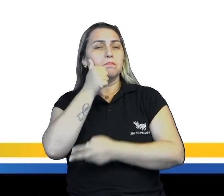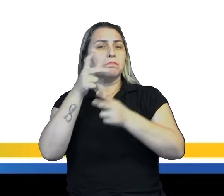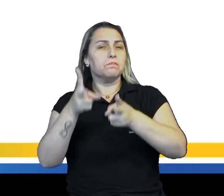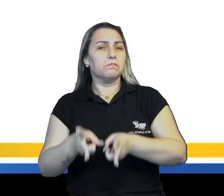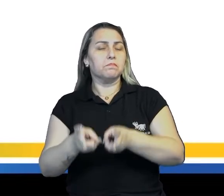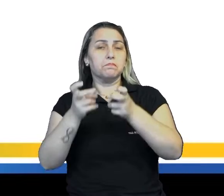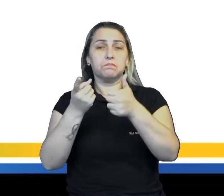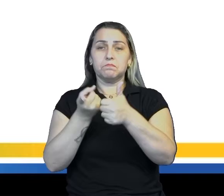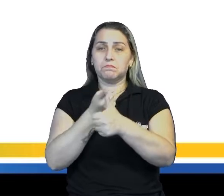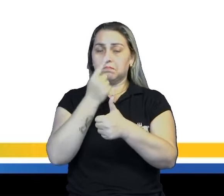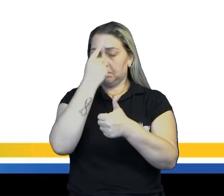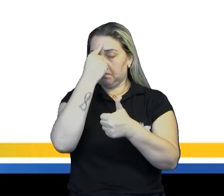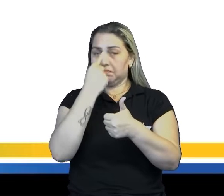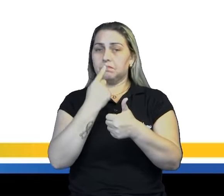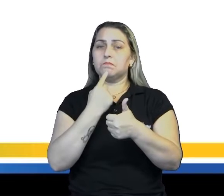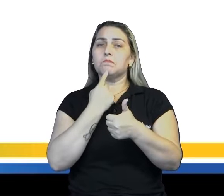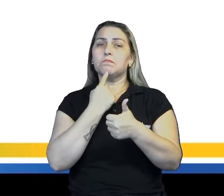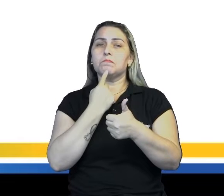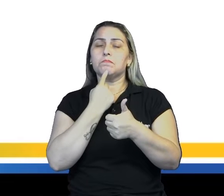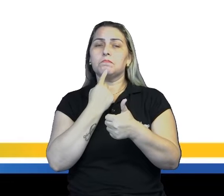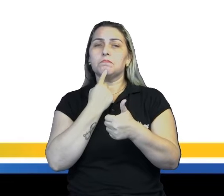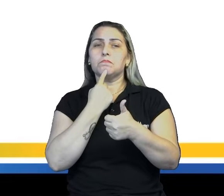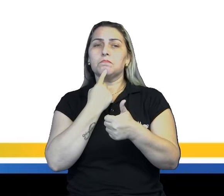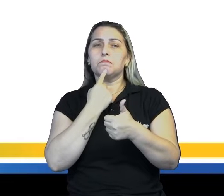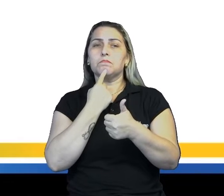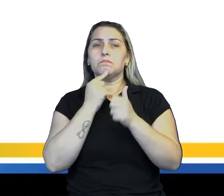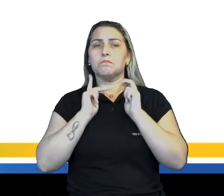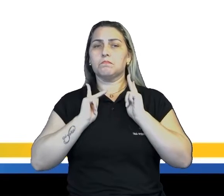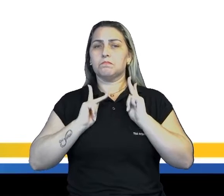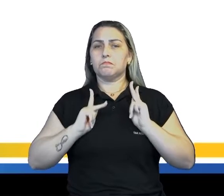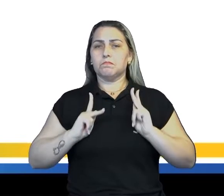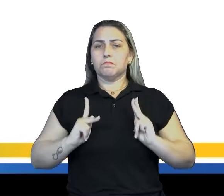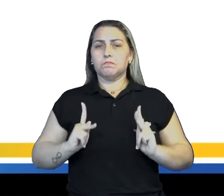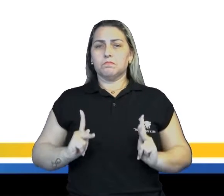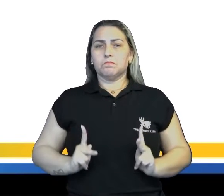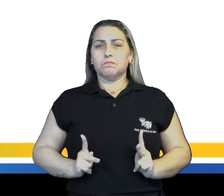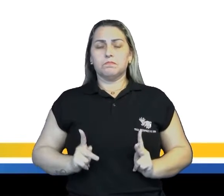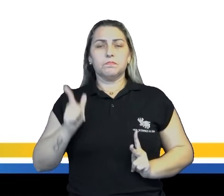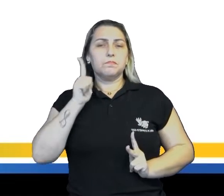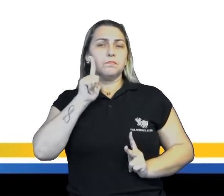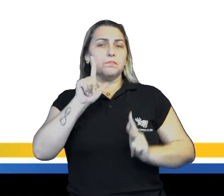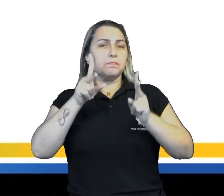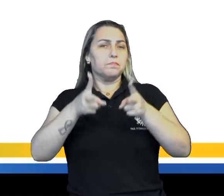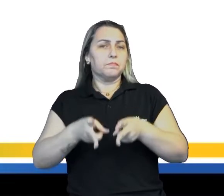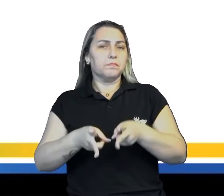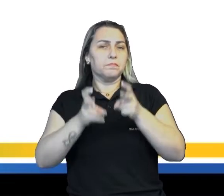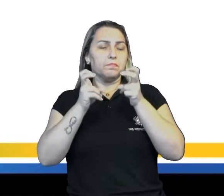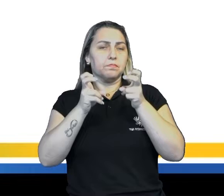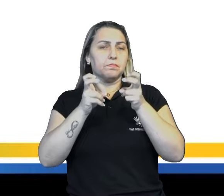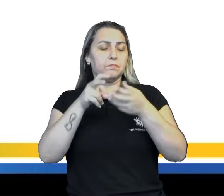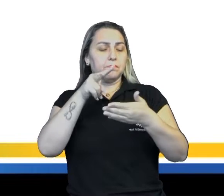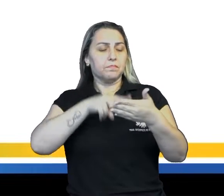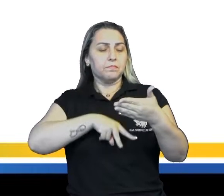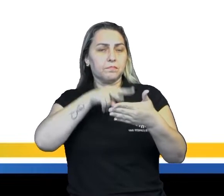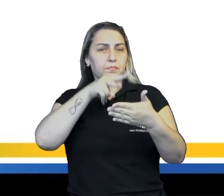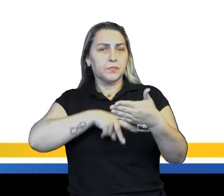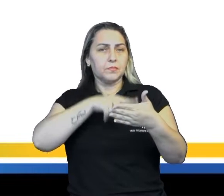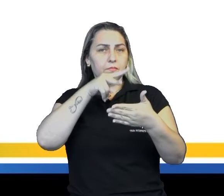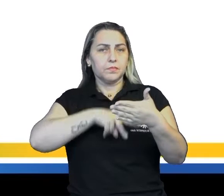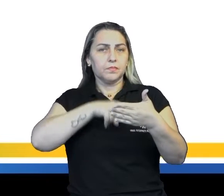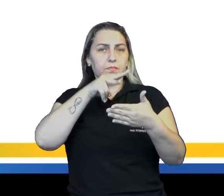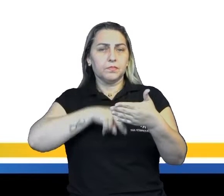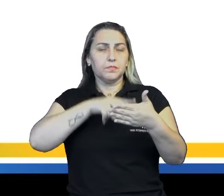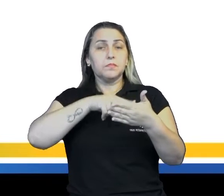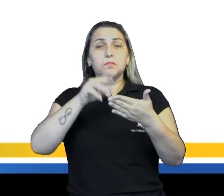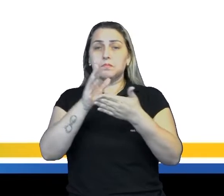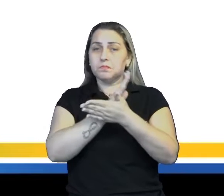percebemos que na primeira imagem, né, a postura dela, nós conseguimos perceber que ela está lendo,